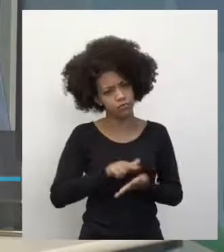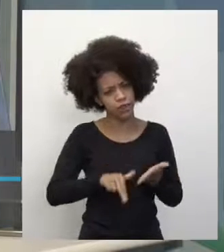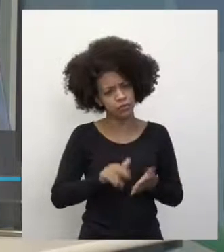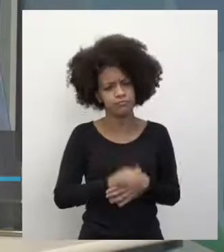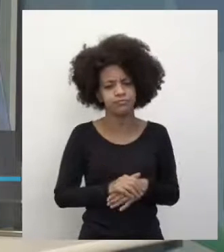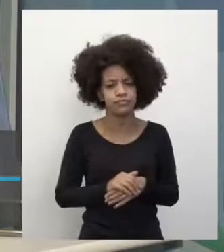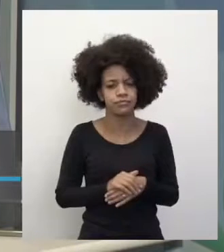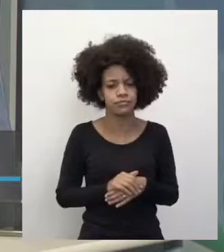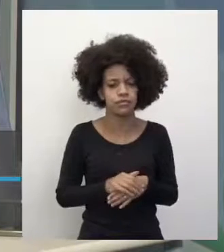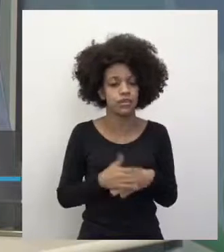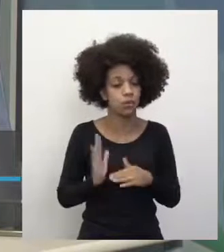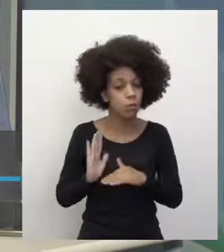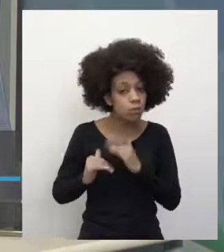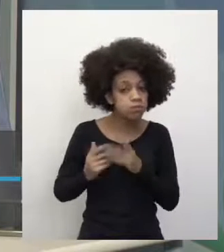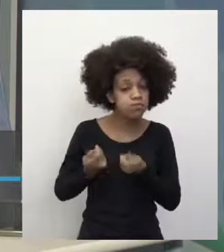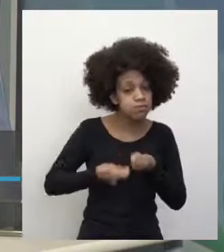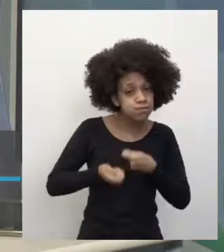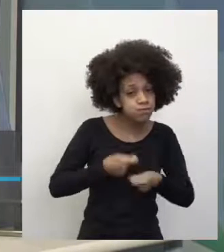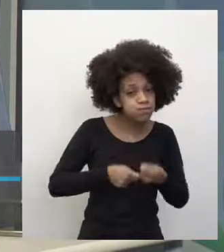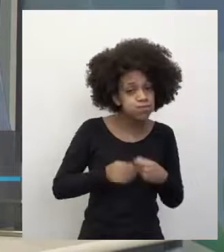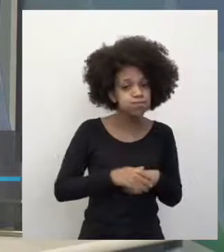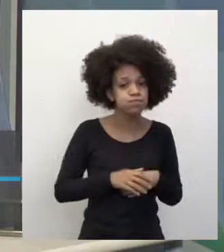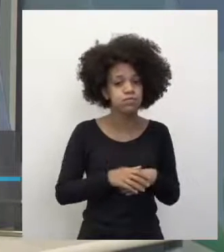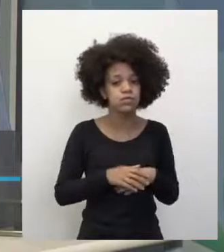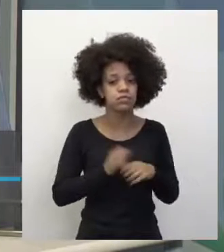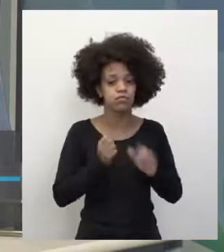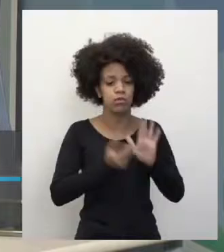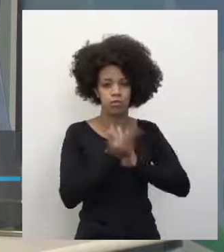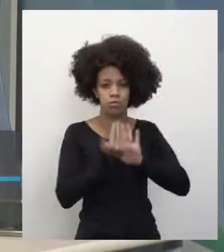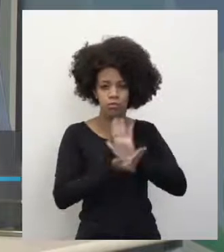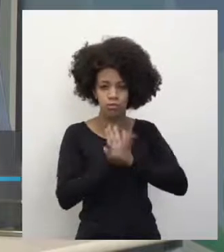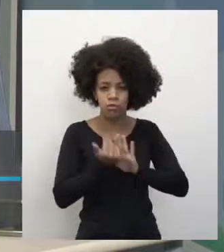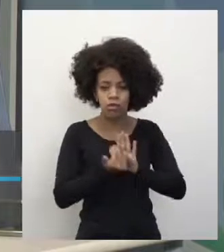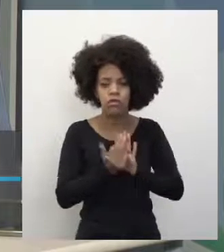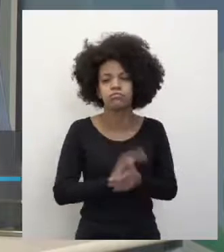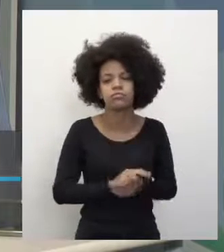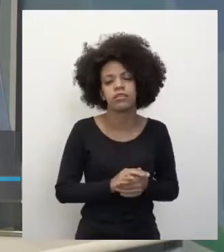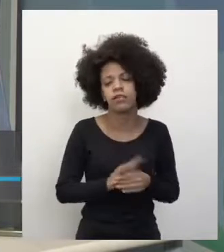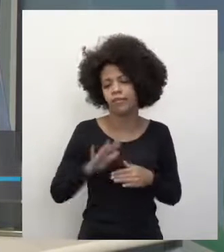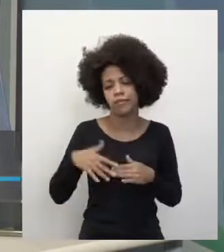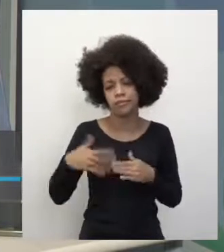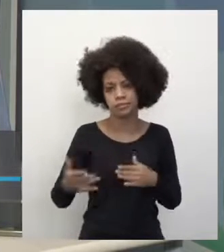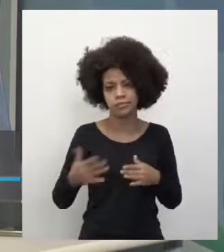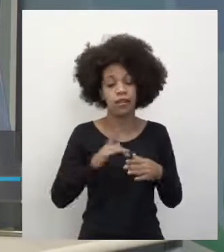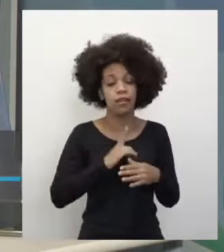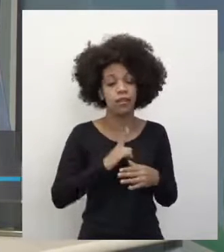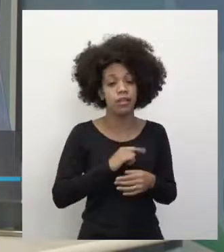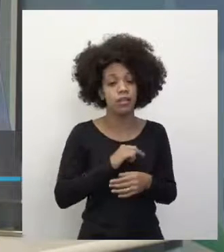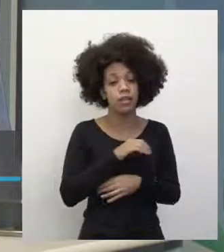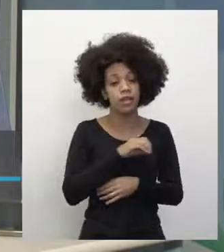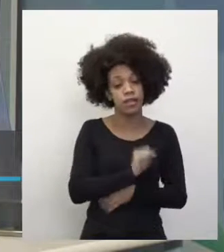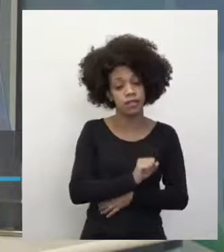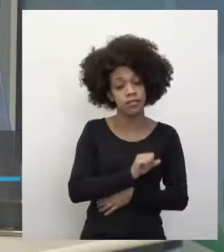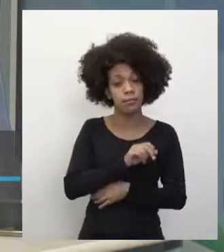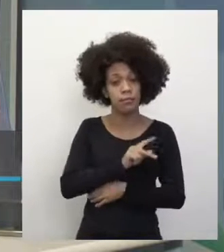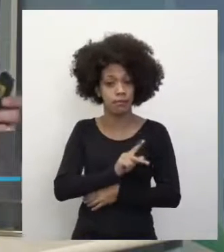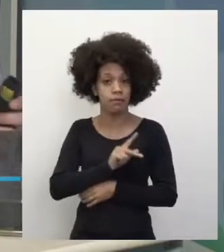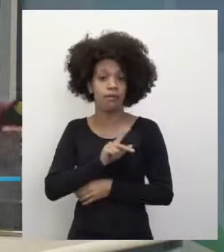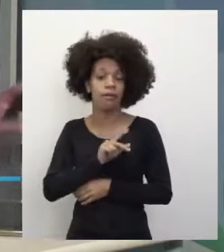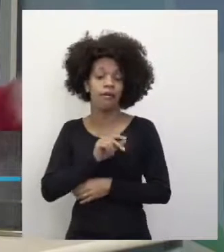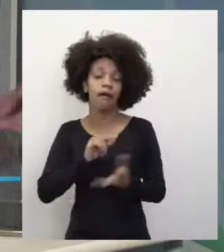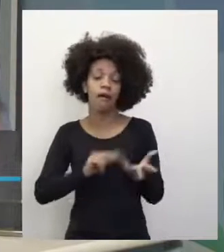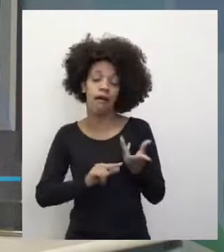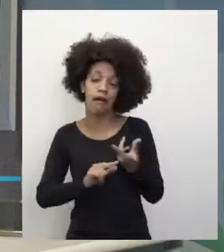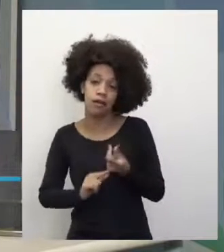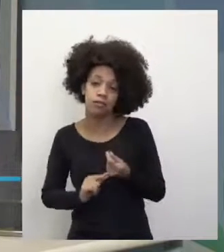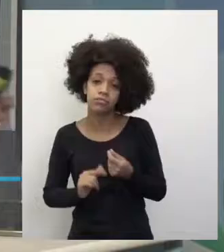galerias, né, que comercializam obras, esculturas, pinturas, gravuras, etc. Nós temos a SP Arte aqui em São Paulo, né, que é um